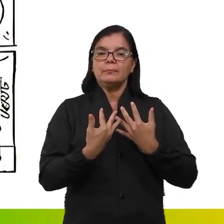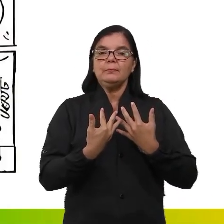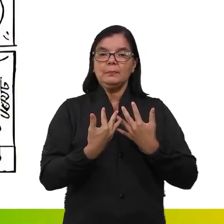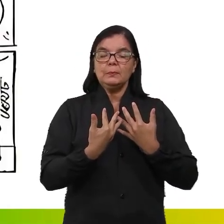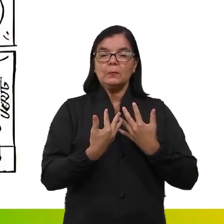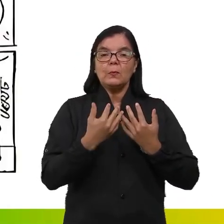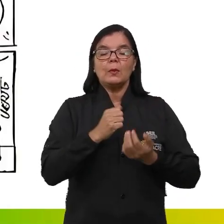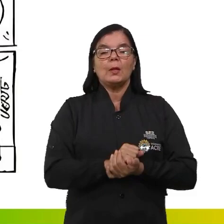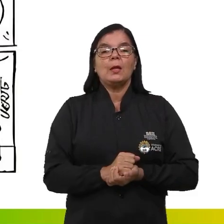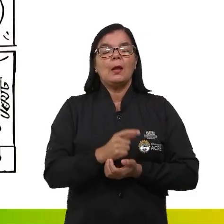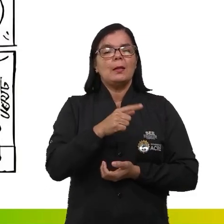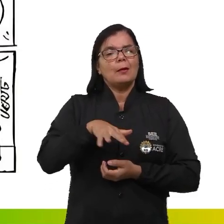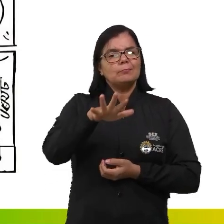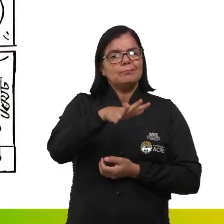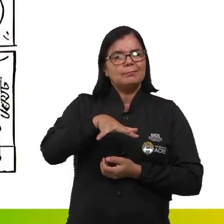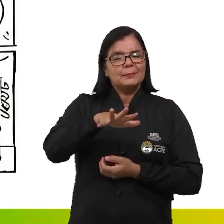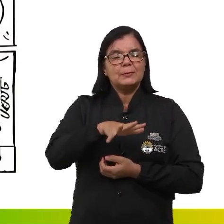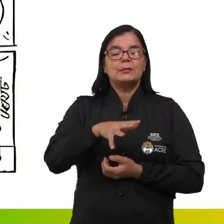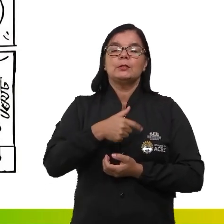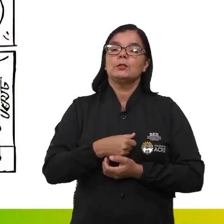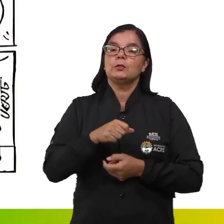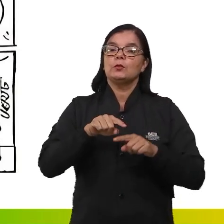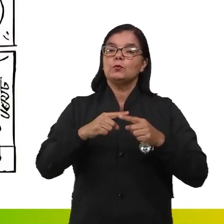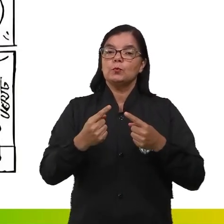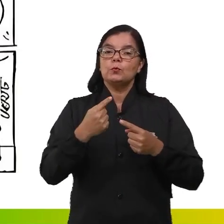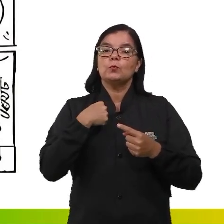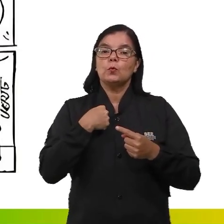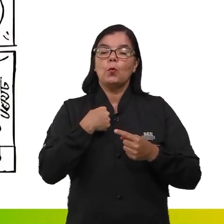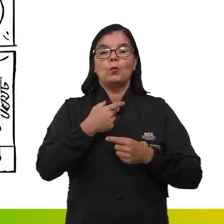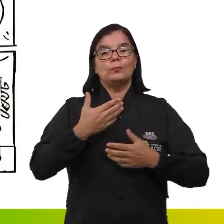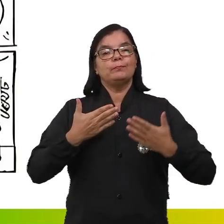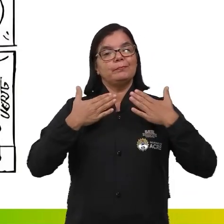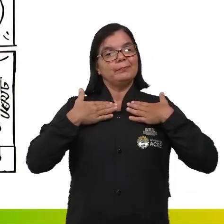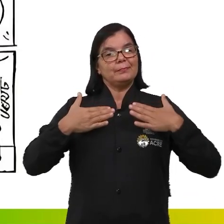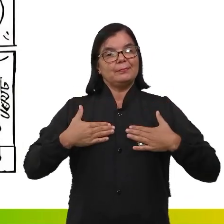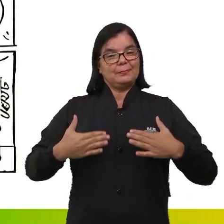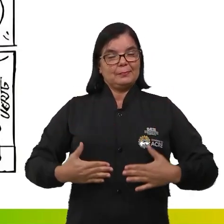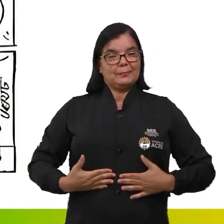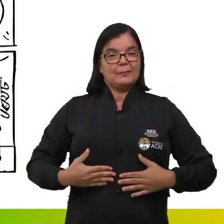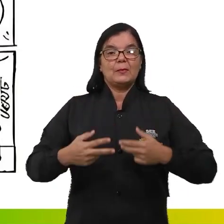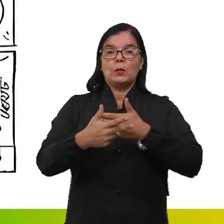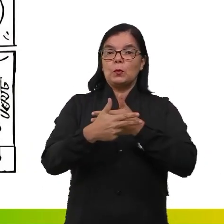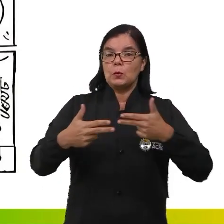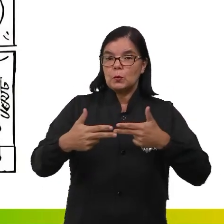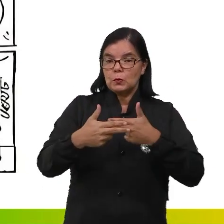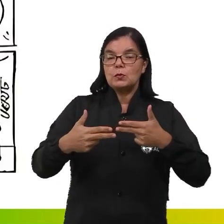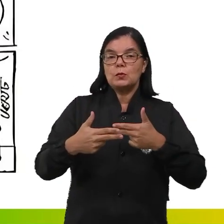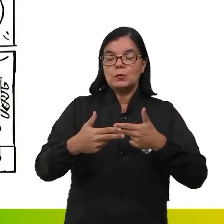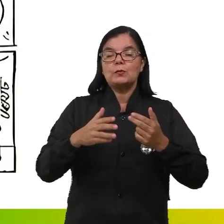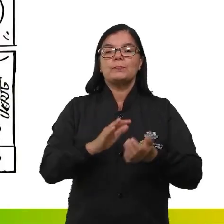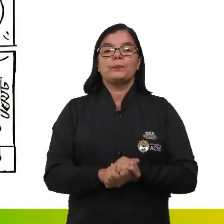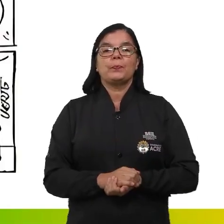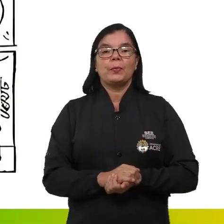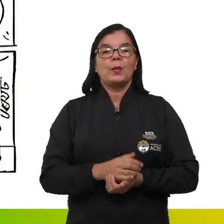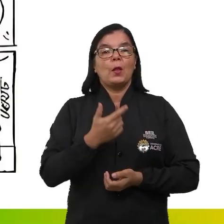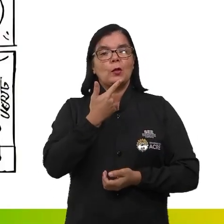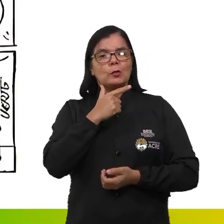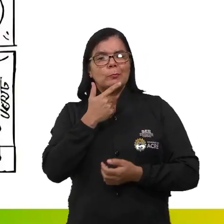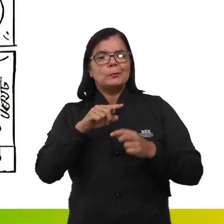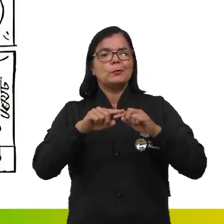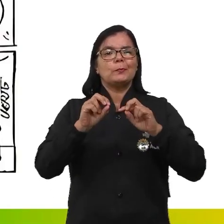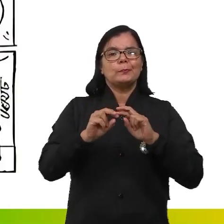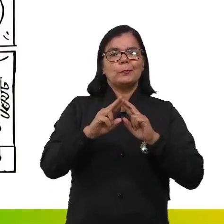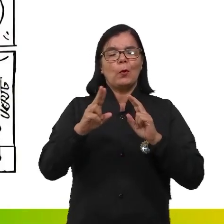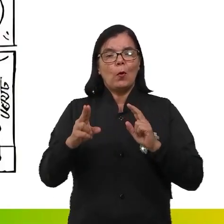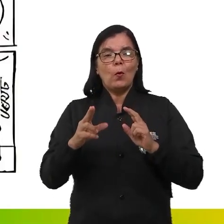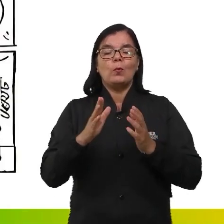sentido até agora e a maioria eu considero ali um humor. Então, situações cômicas ou